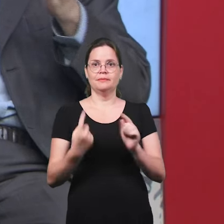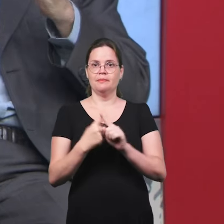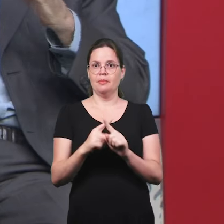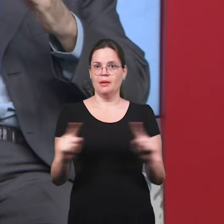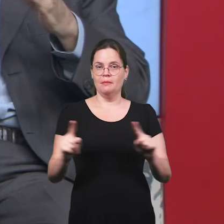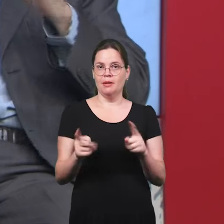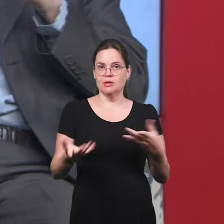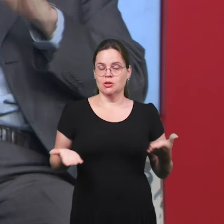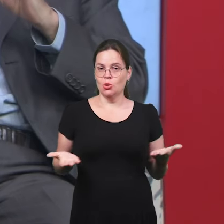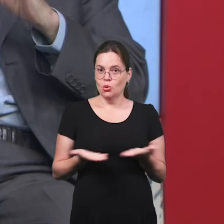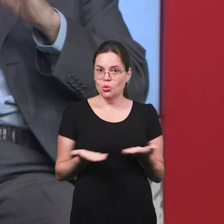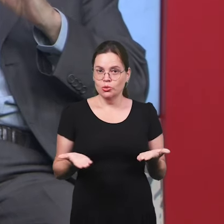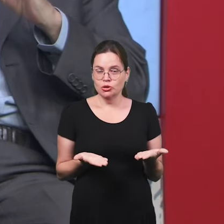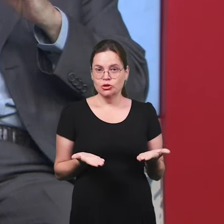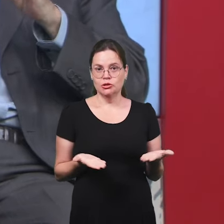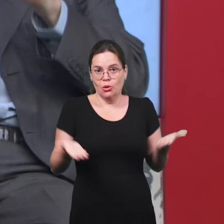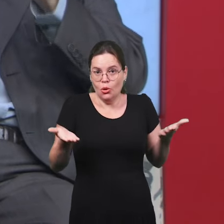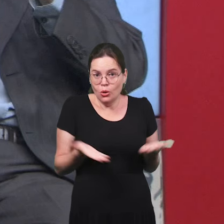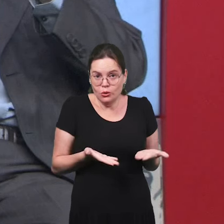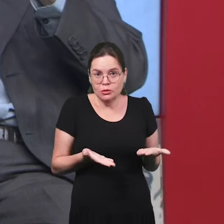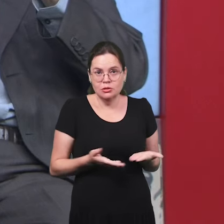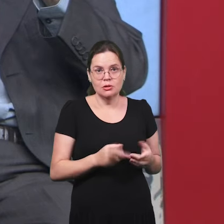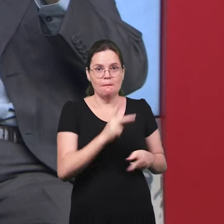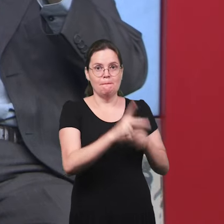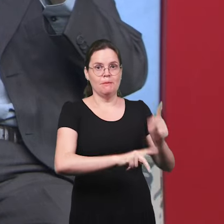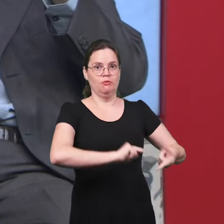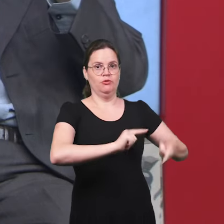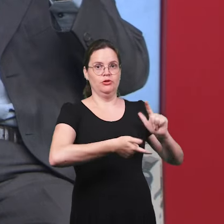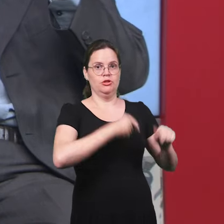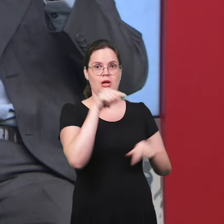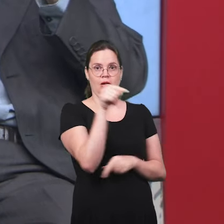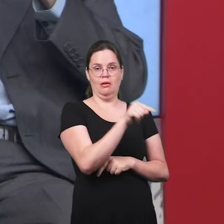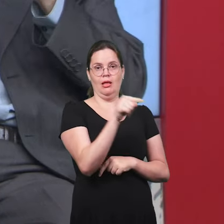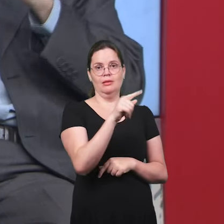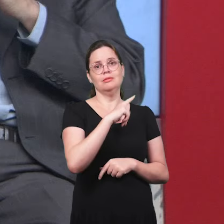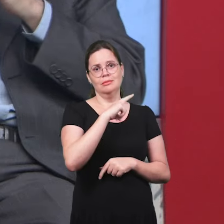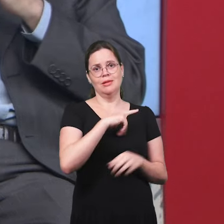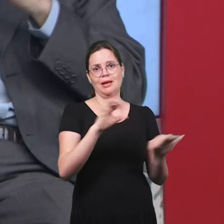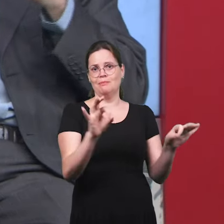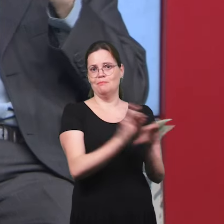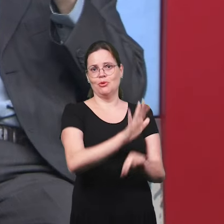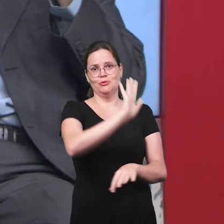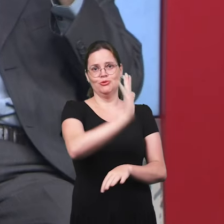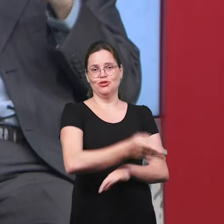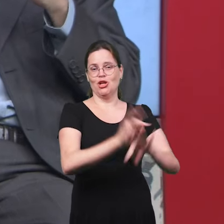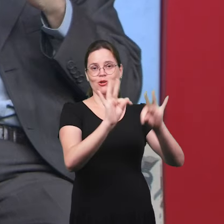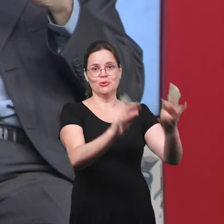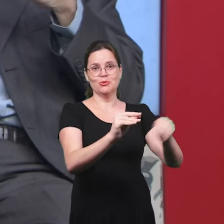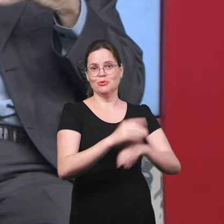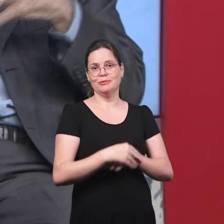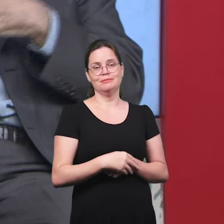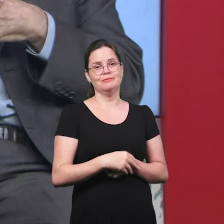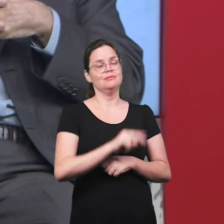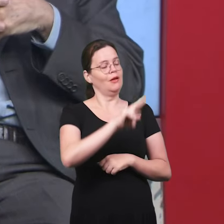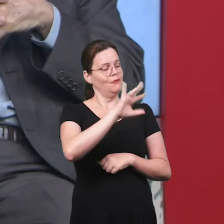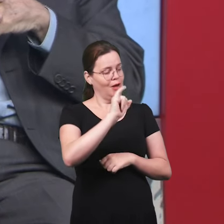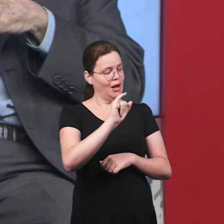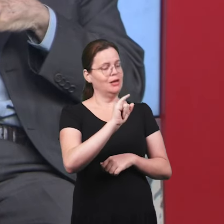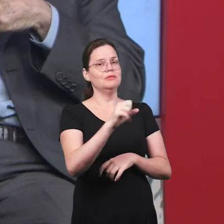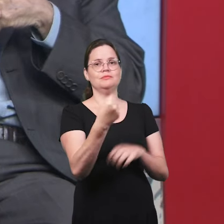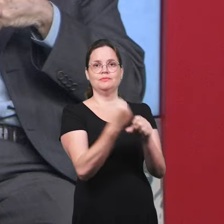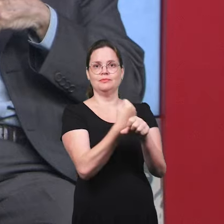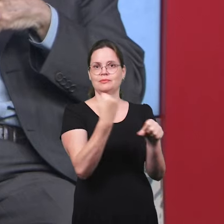Israel, hoje, nos dias de hoje, já tem tudo pré-fabricado. Ele vai fazer essa